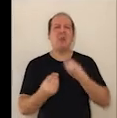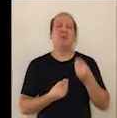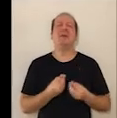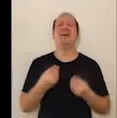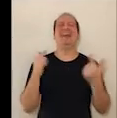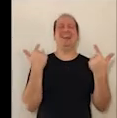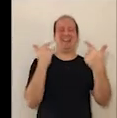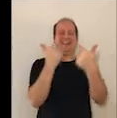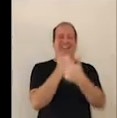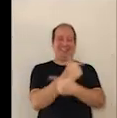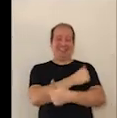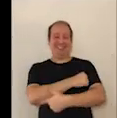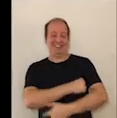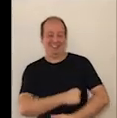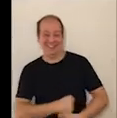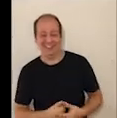pernil.